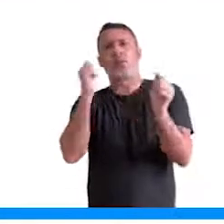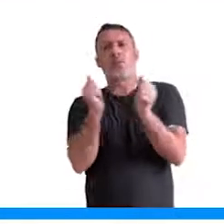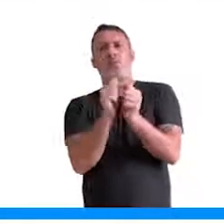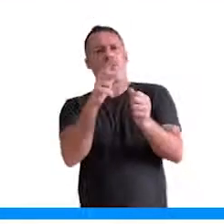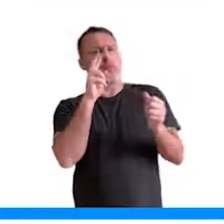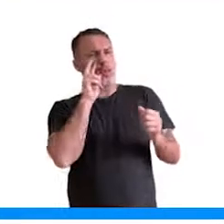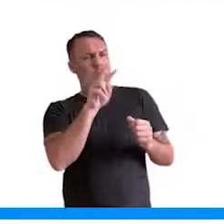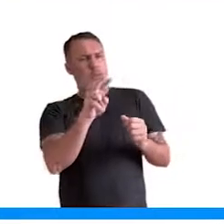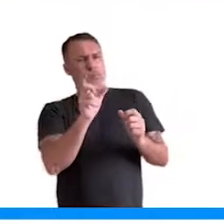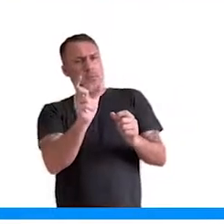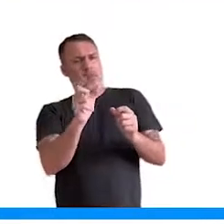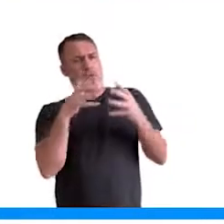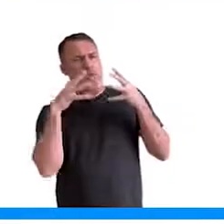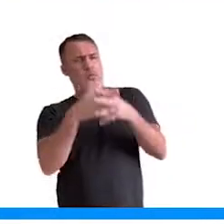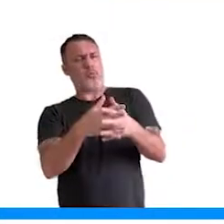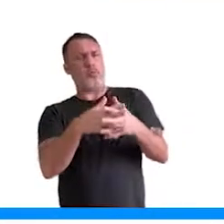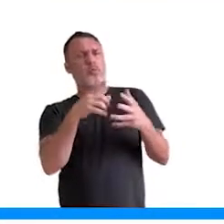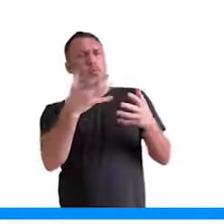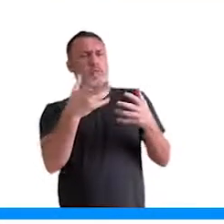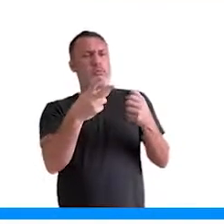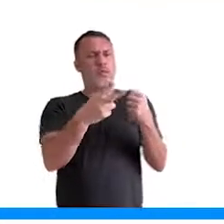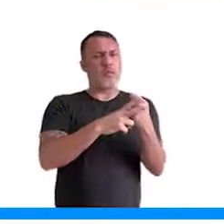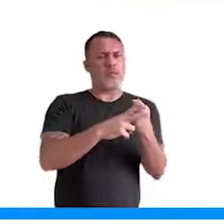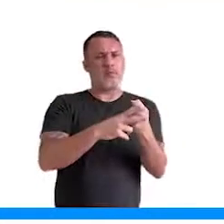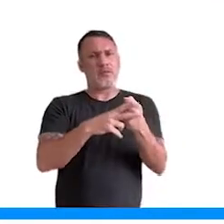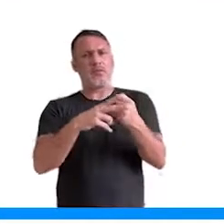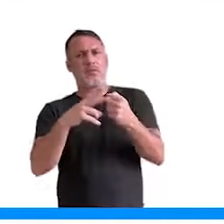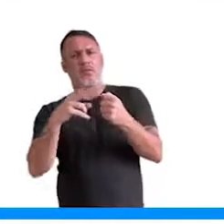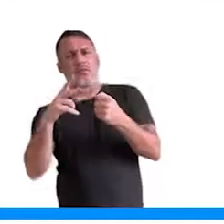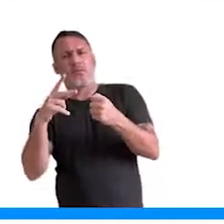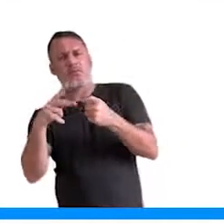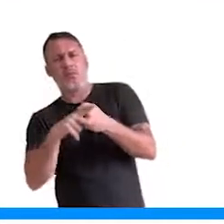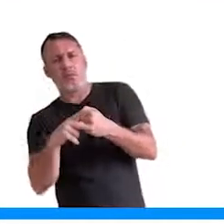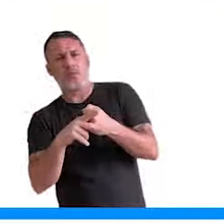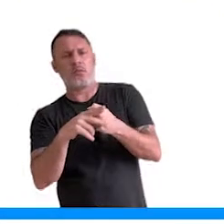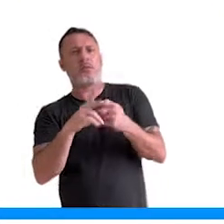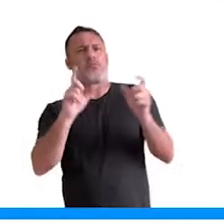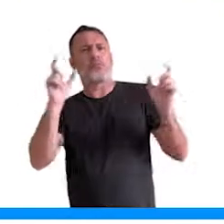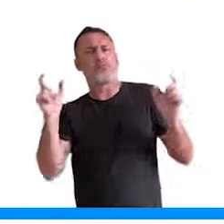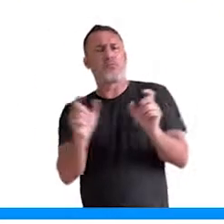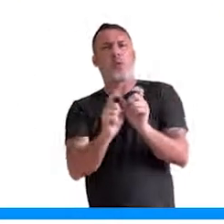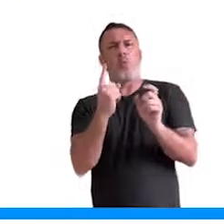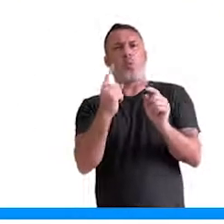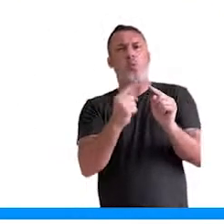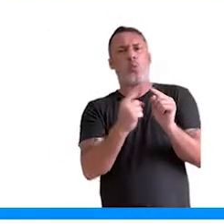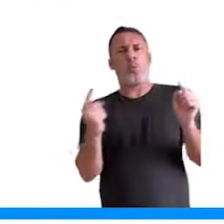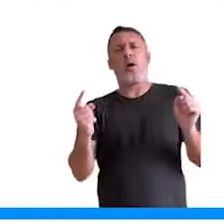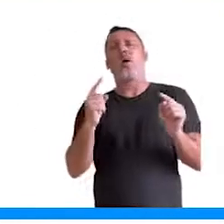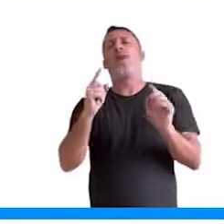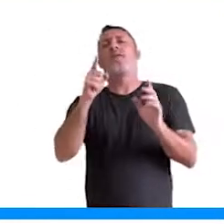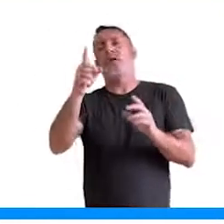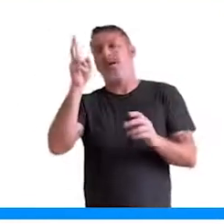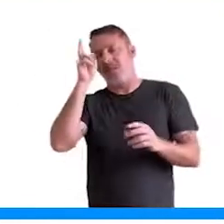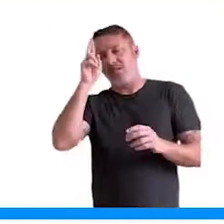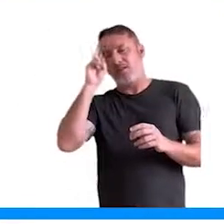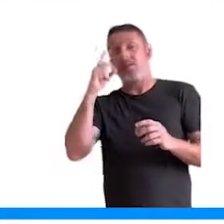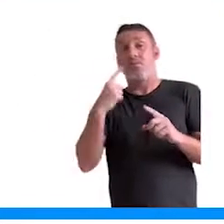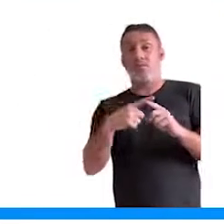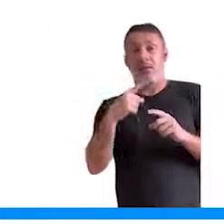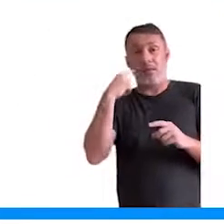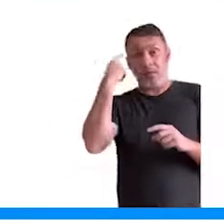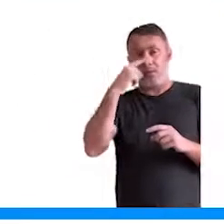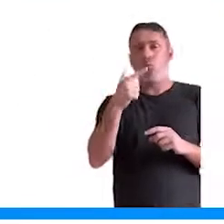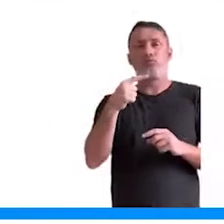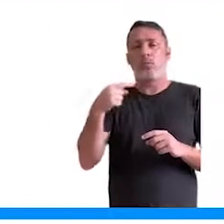sabem que palavra se refere àquilo, que significa, porque vira uma palavrona, né? Mas aí é só vocês lembrarem que em espanhol não